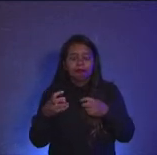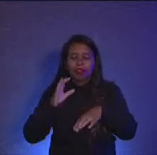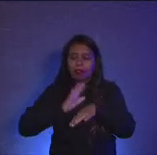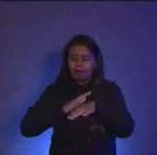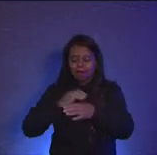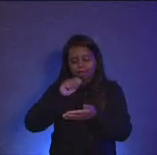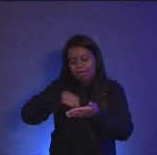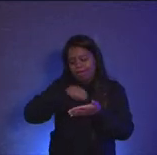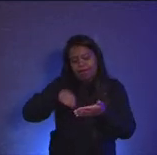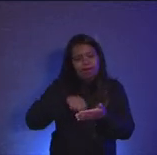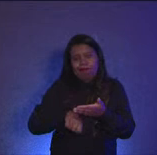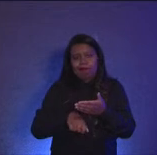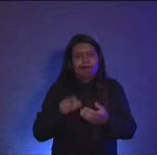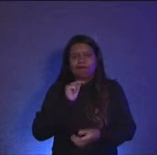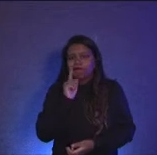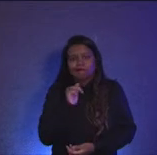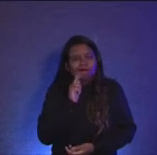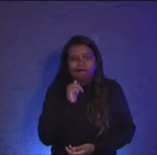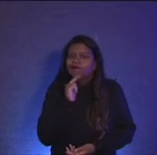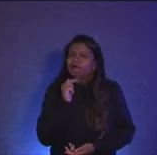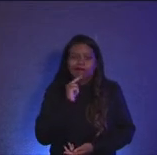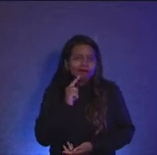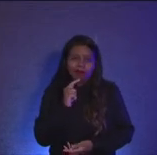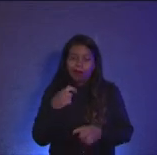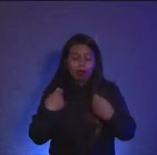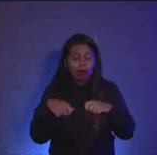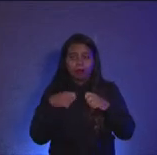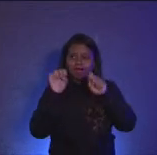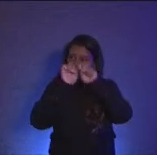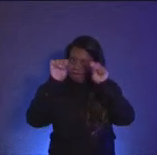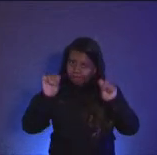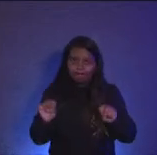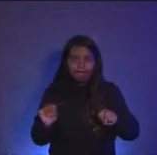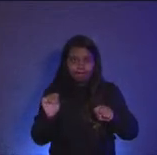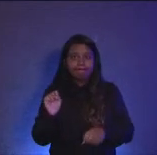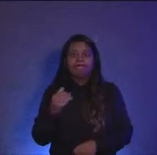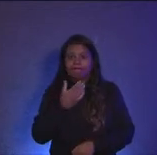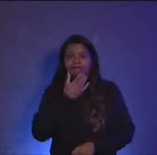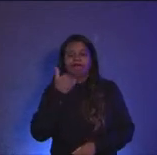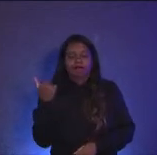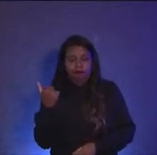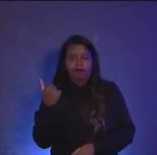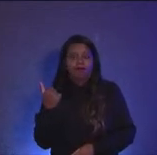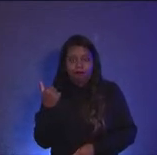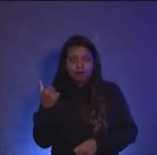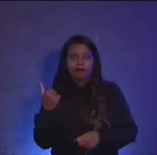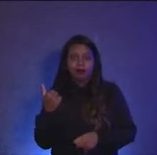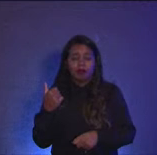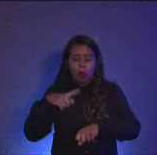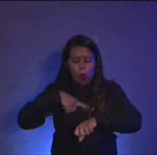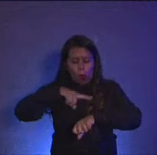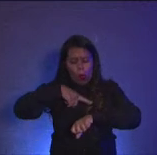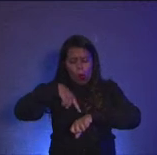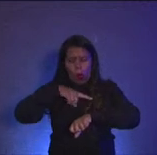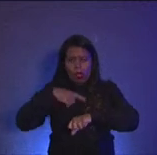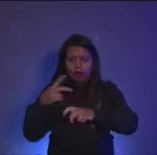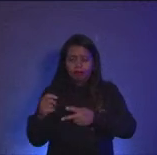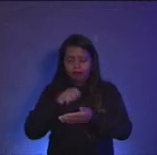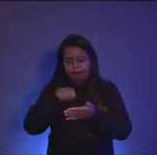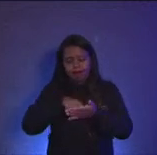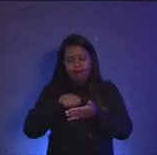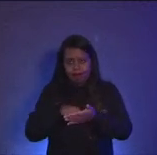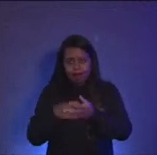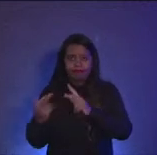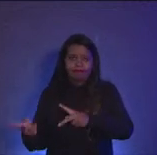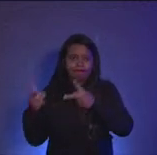estava consumindo centenas de horas de trabalho da nossa equipe. E aí a gente teve a ideia de fazer o Escriba. Na verdade, antes